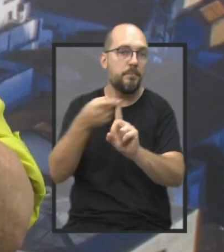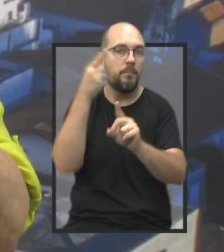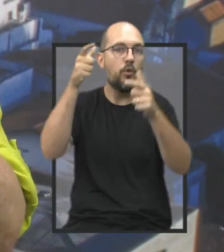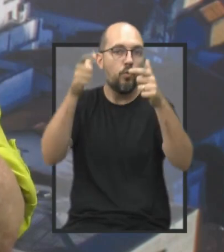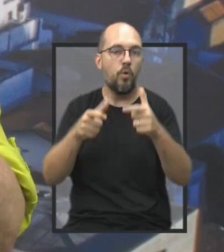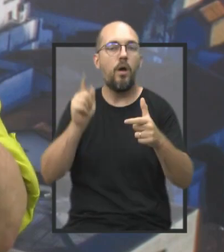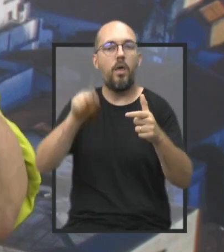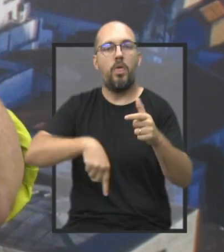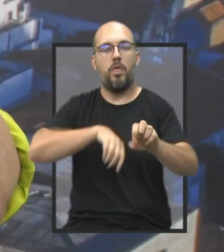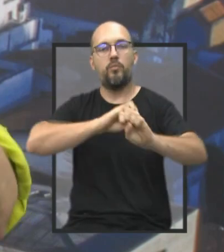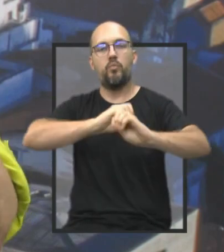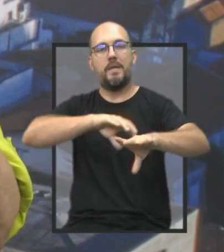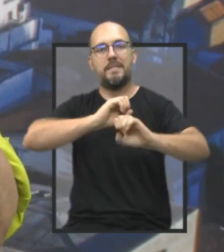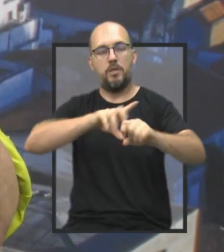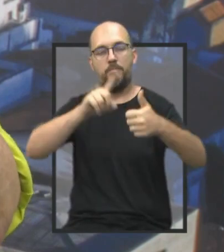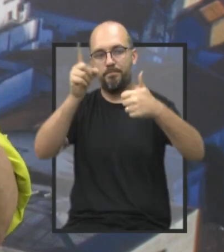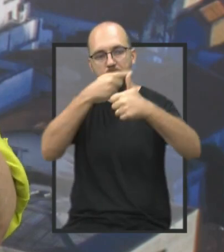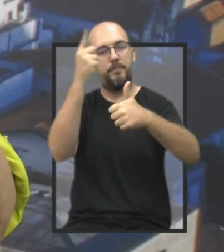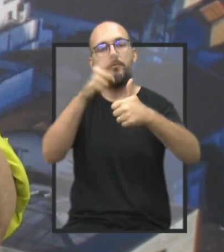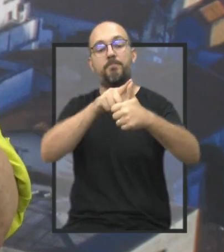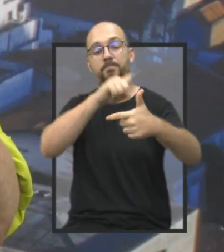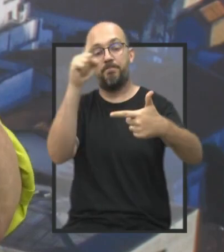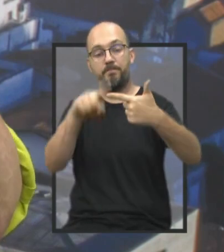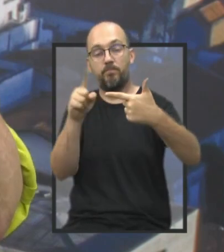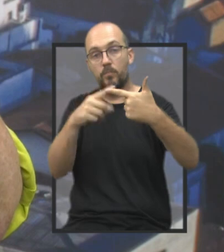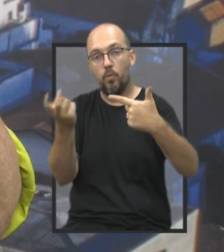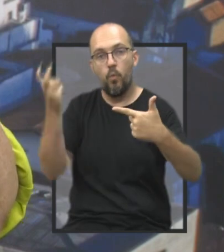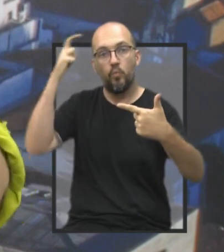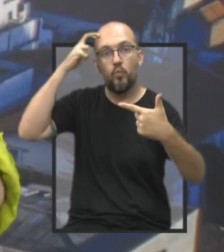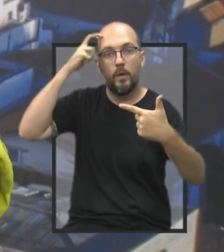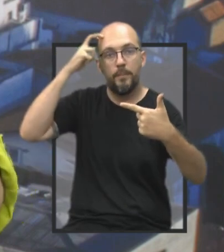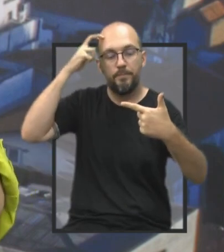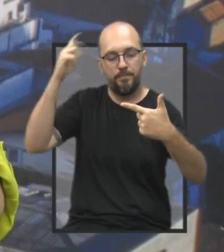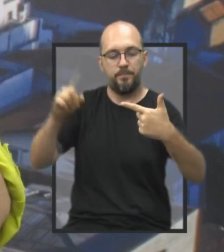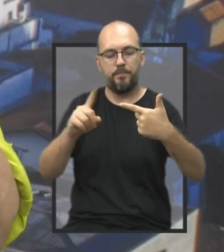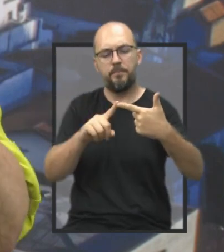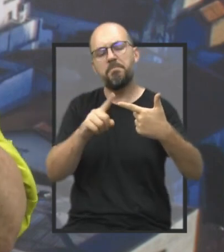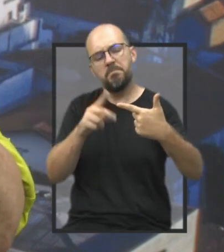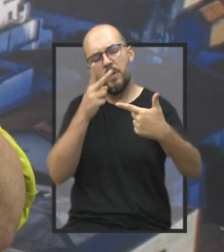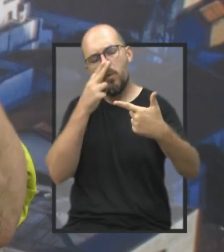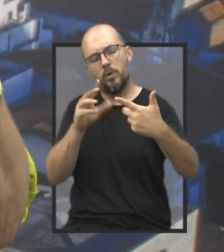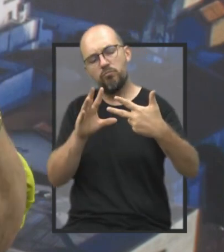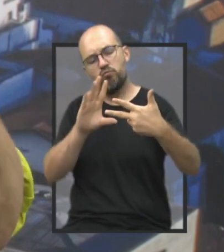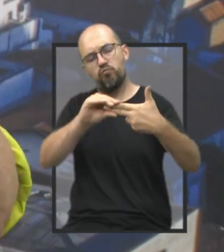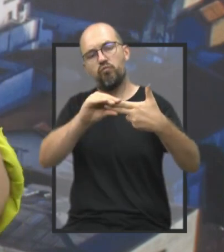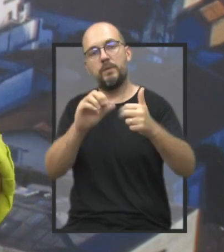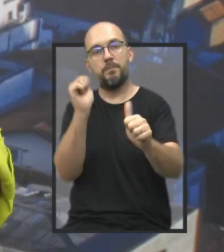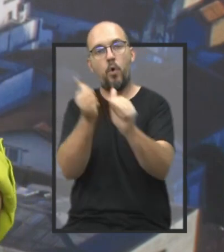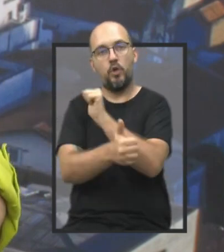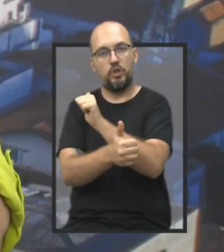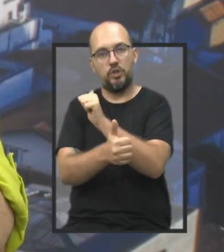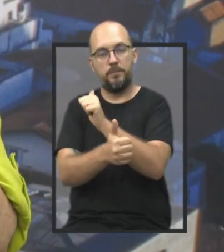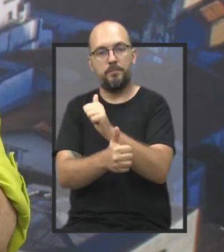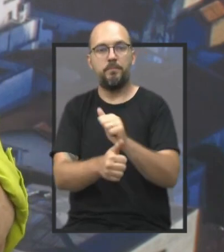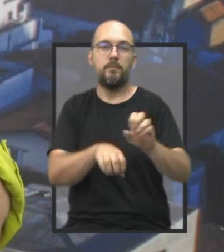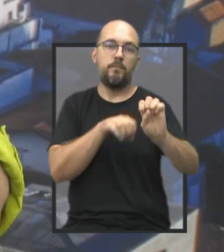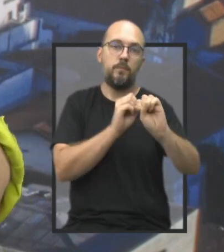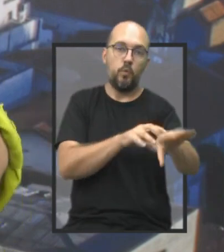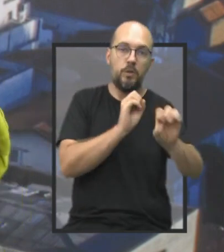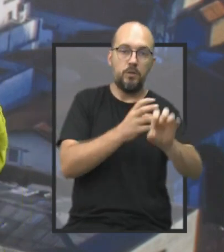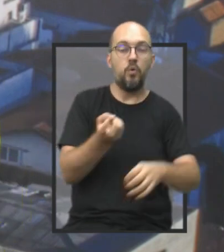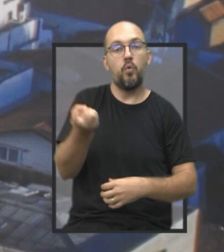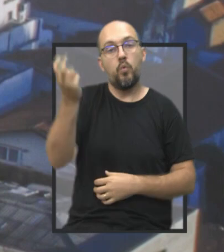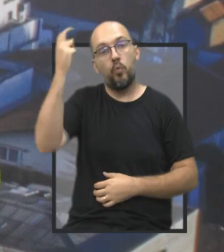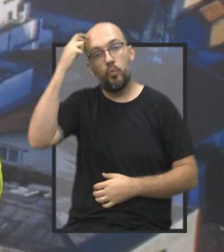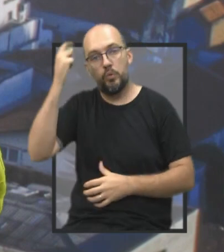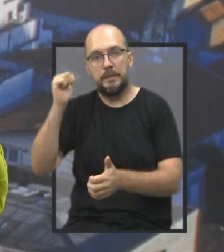é a educação, em segundo lugar, a cultura, e eu acho que junto com ela, o esporte. A educação, a cultura e o esporte são